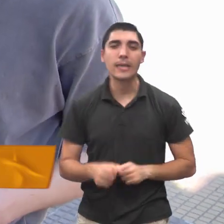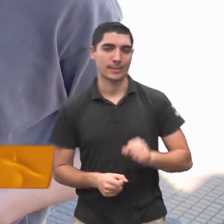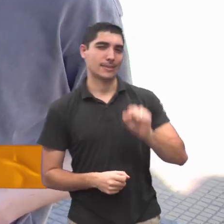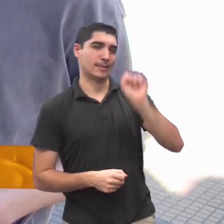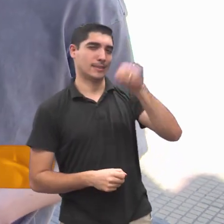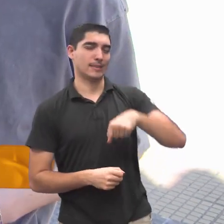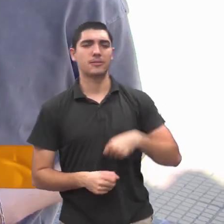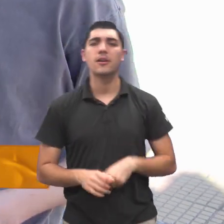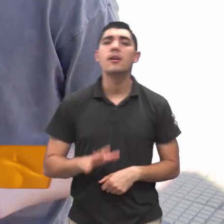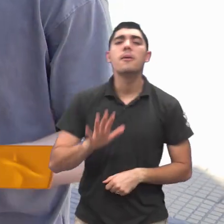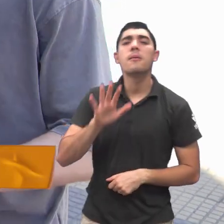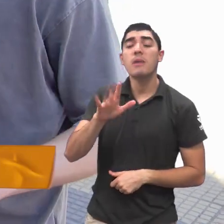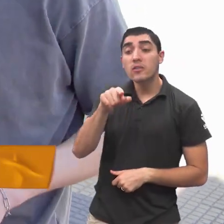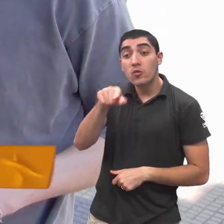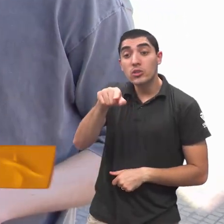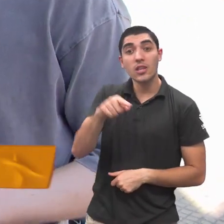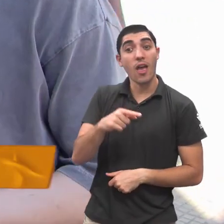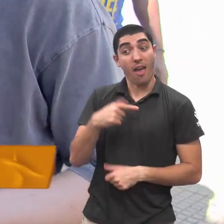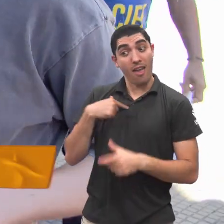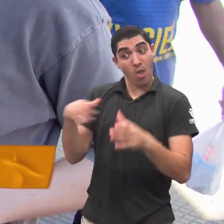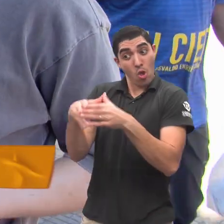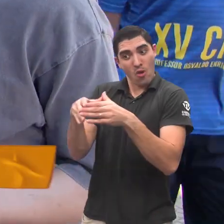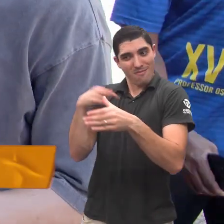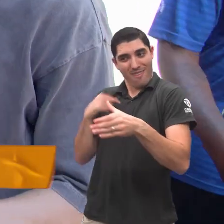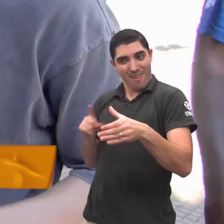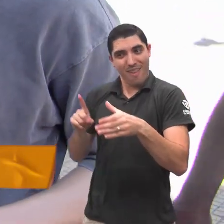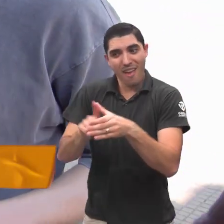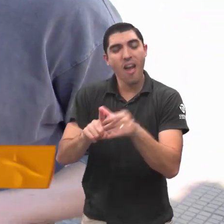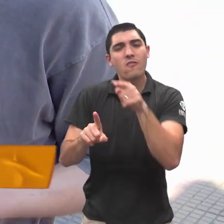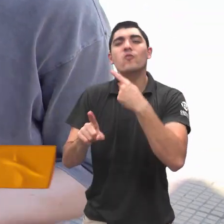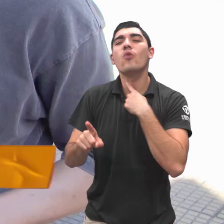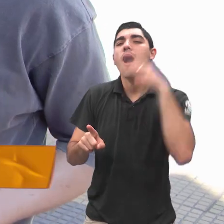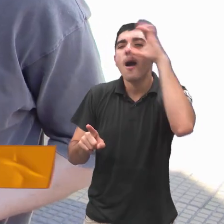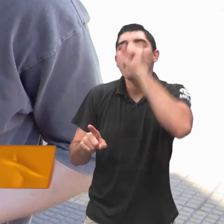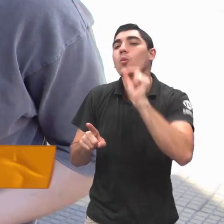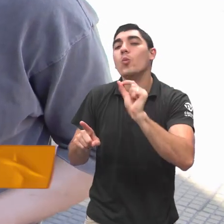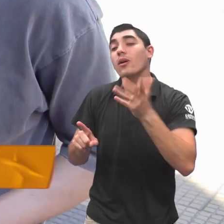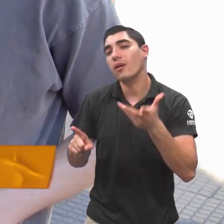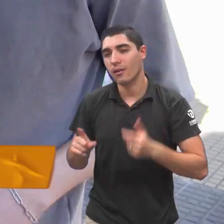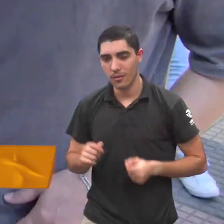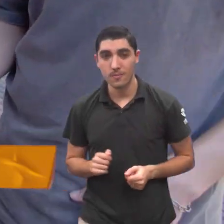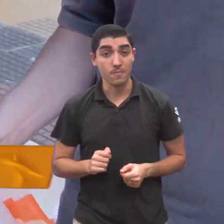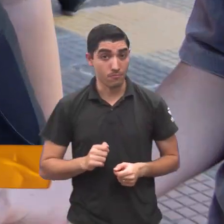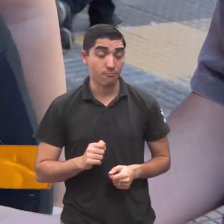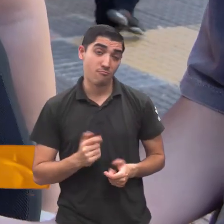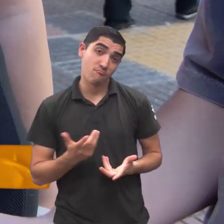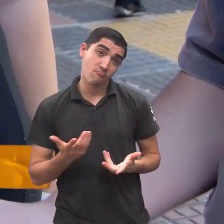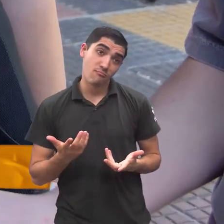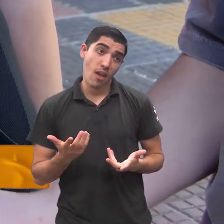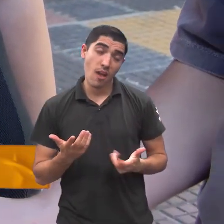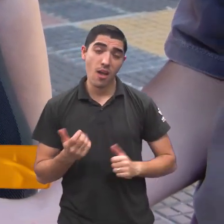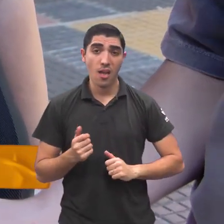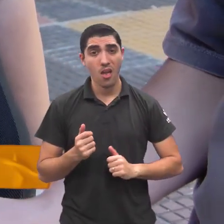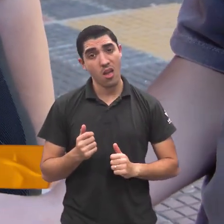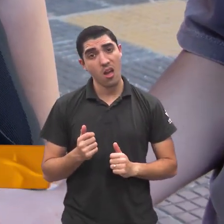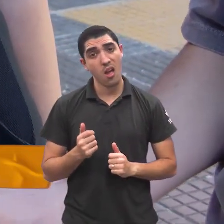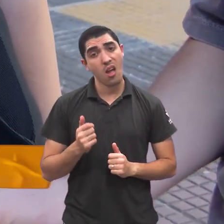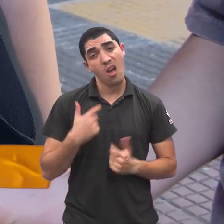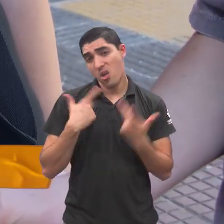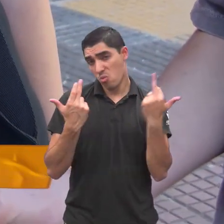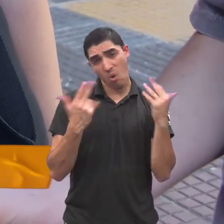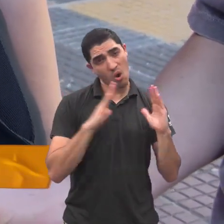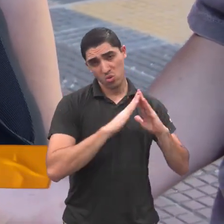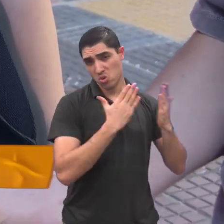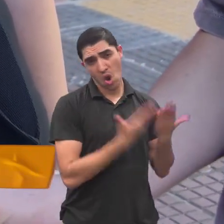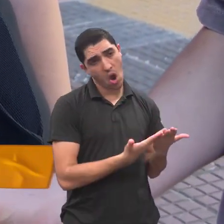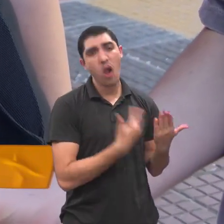é isso? Sim. E se você estivesse numa turma como essa, o que você gostaria de aprender a fazer? Ah, o